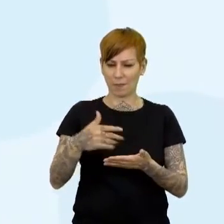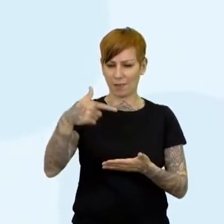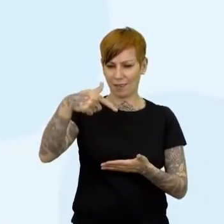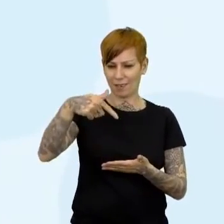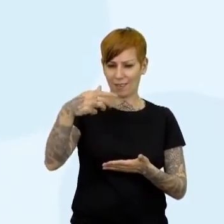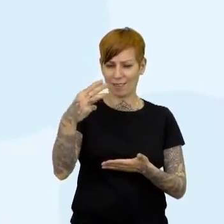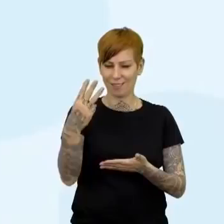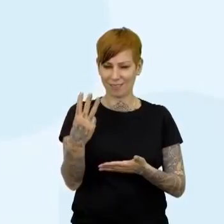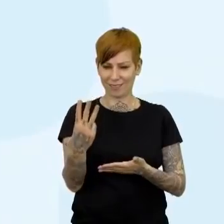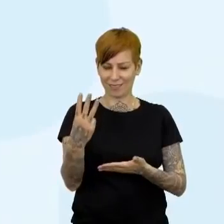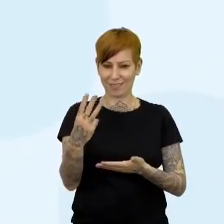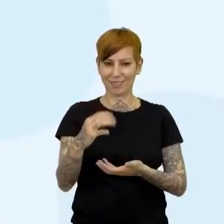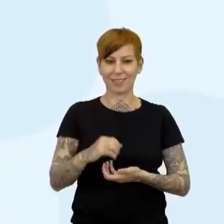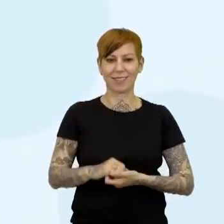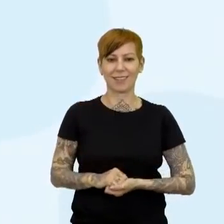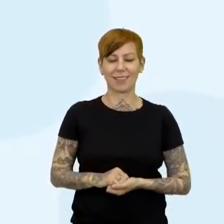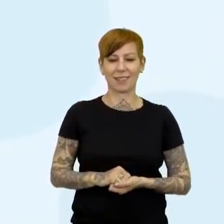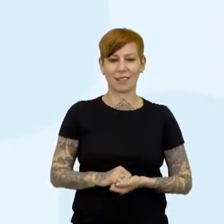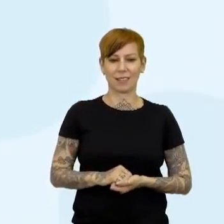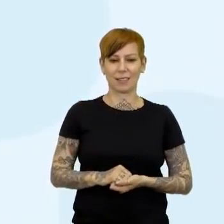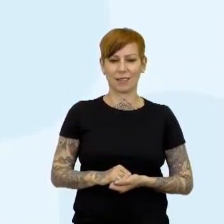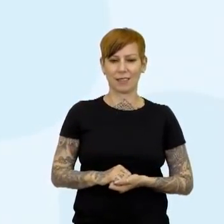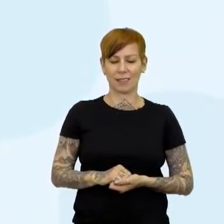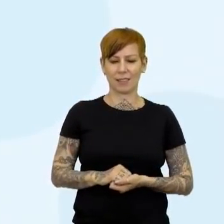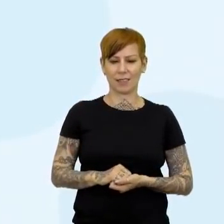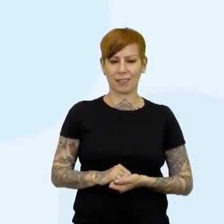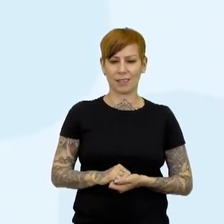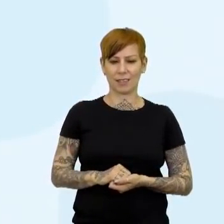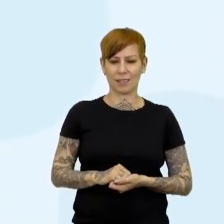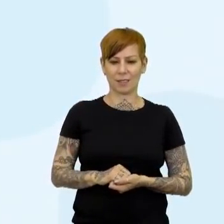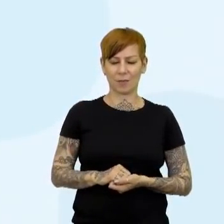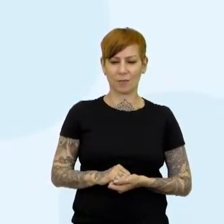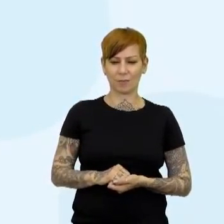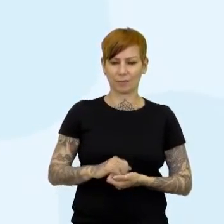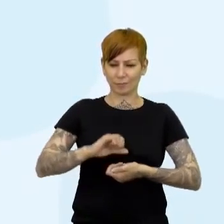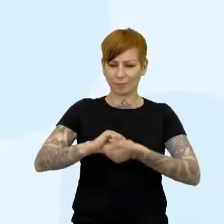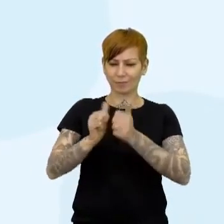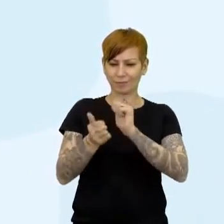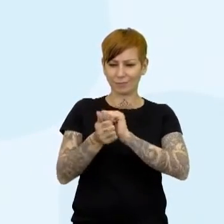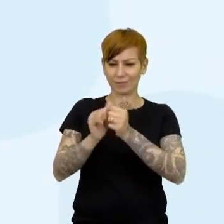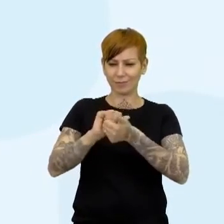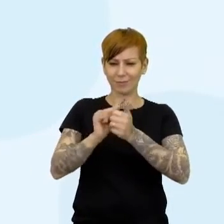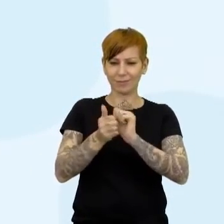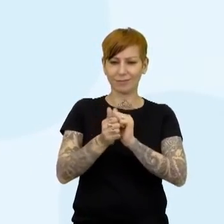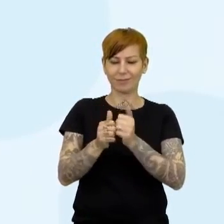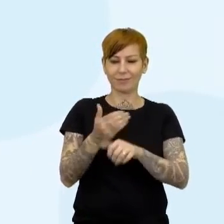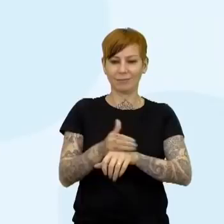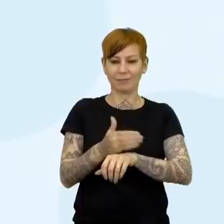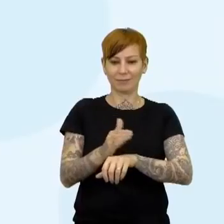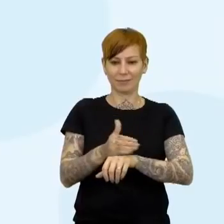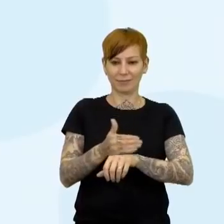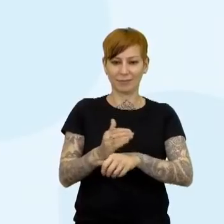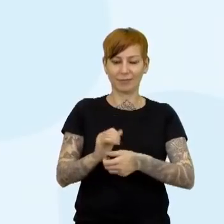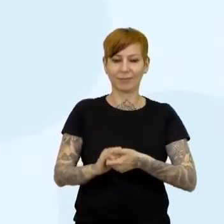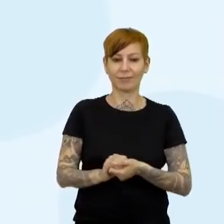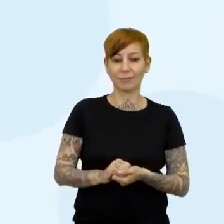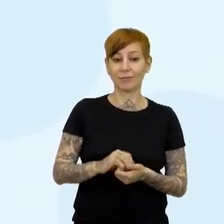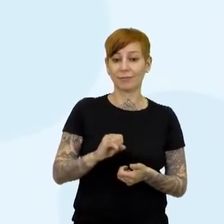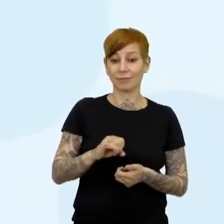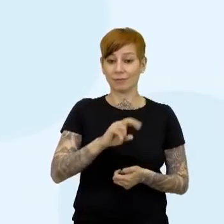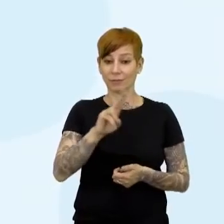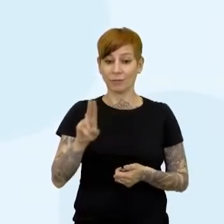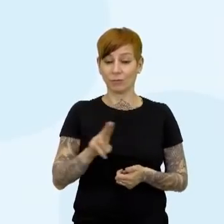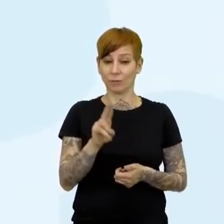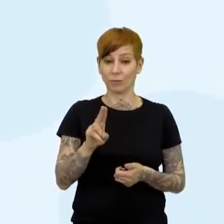73 de vocês e eu dei uma adaptada aqui nesse exercício é assim ó é utilizando todas as